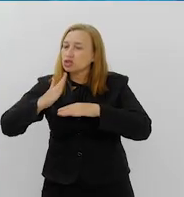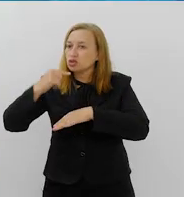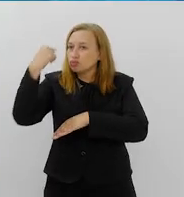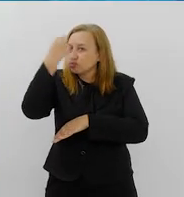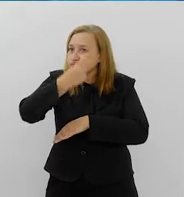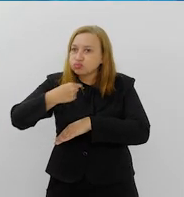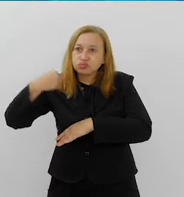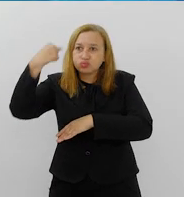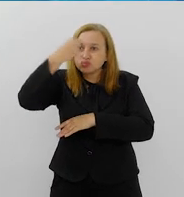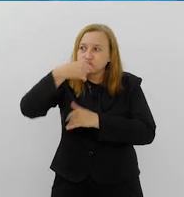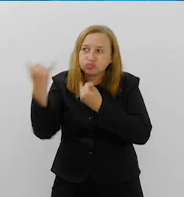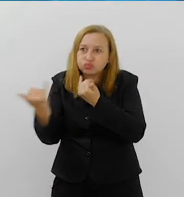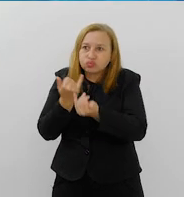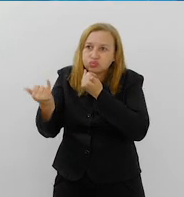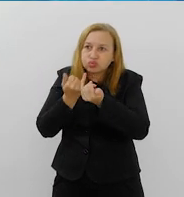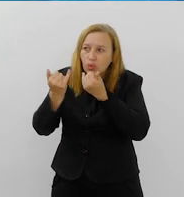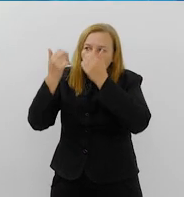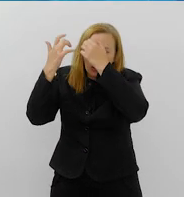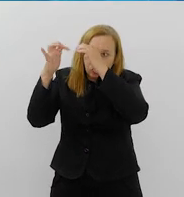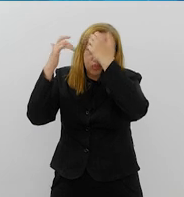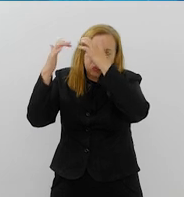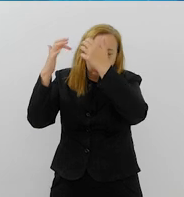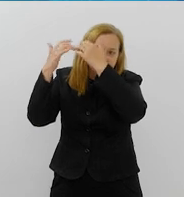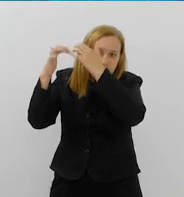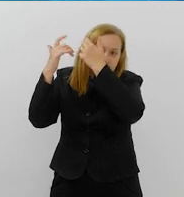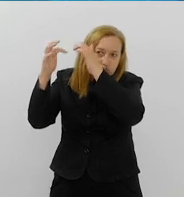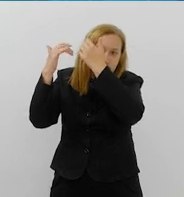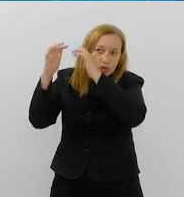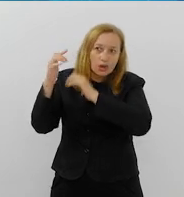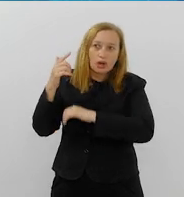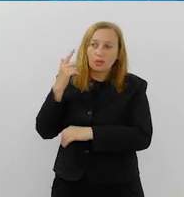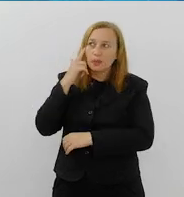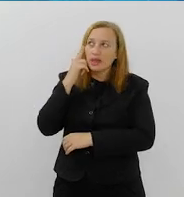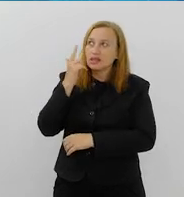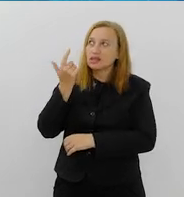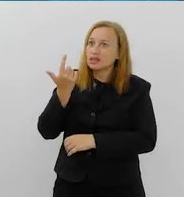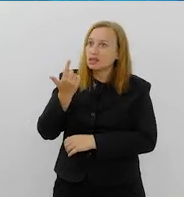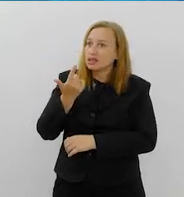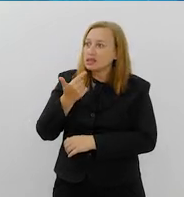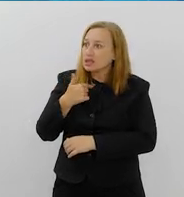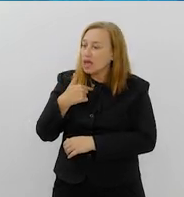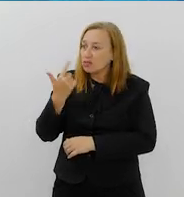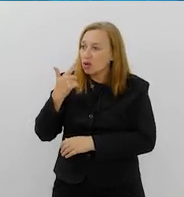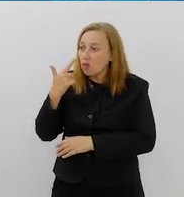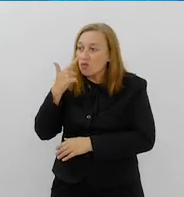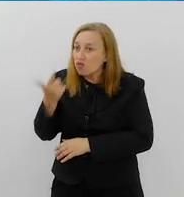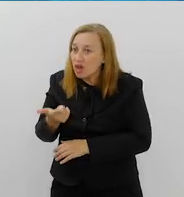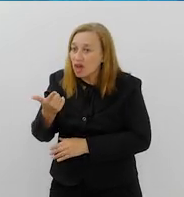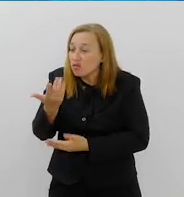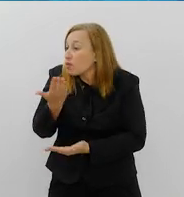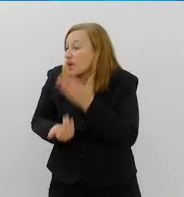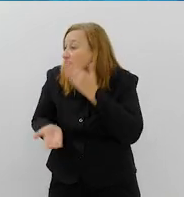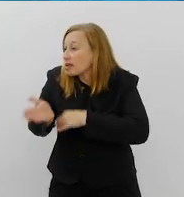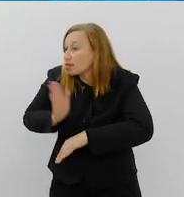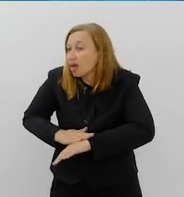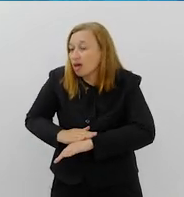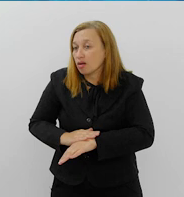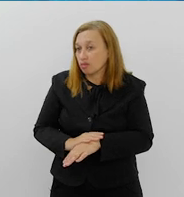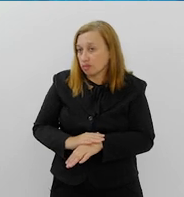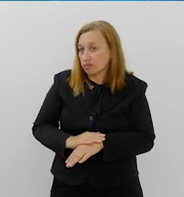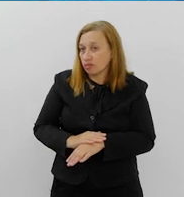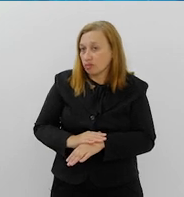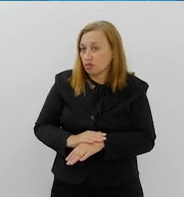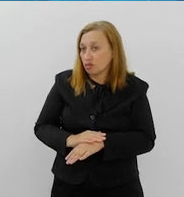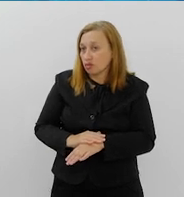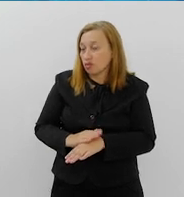o cérebro não dá conta de processar aquilo tudo, e eu tenho a sensação que se eu não estiver lá, eu vou estar por fora, que